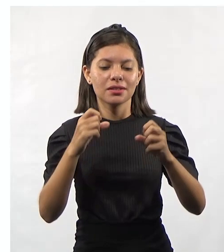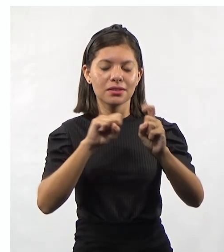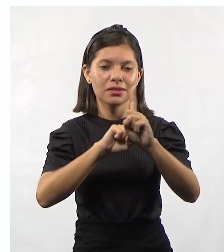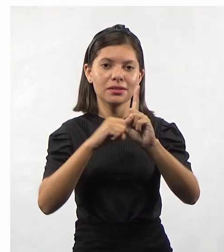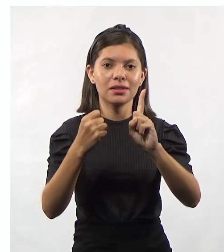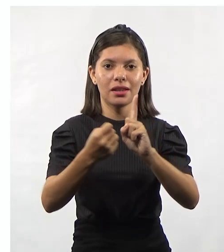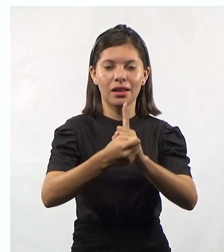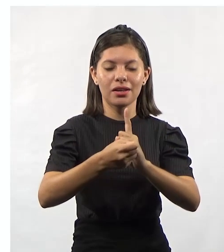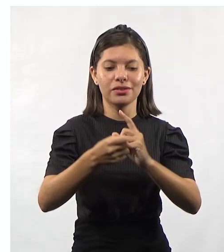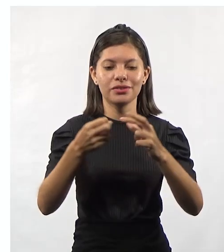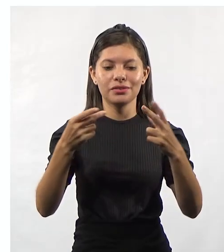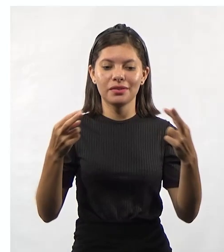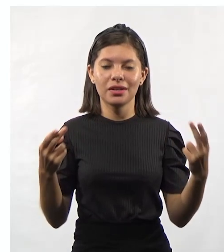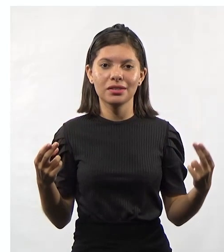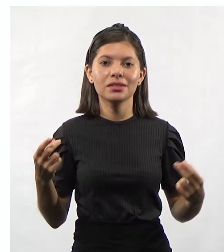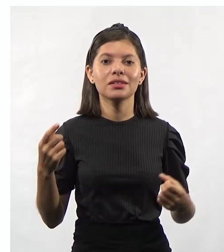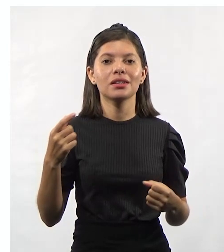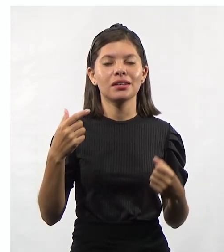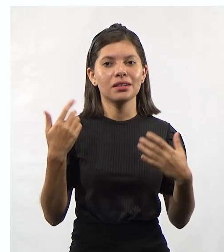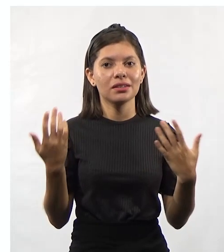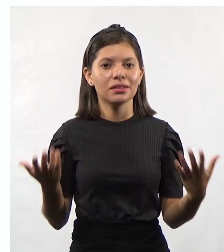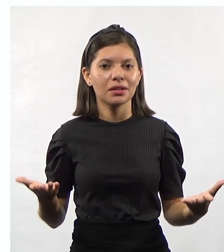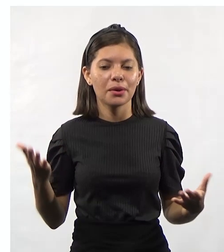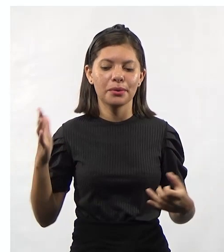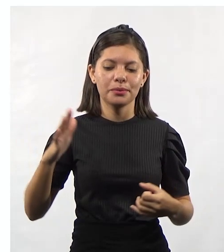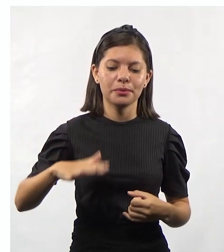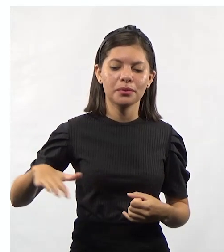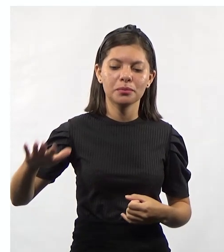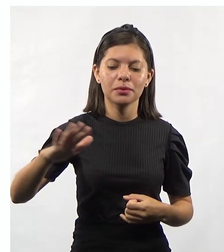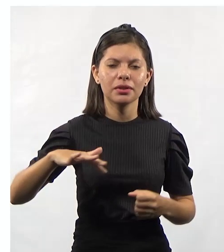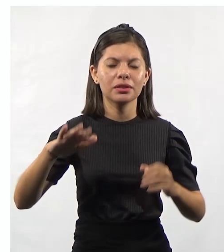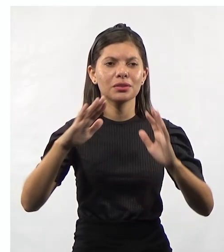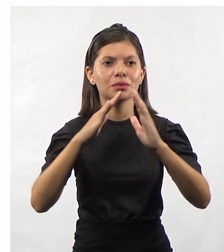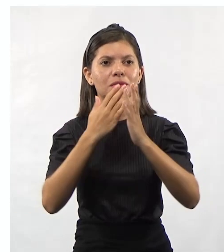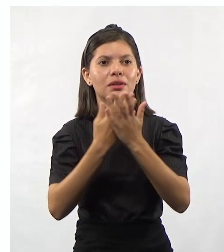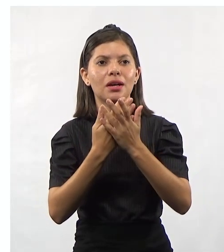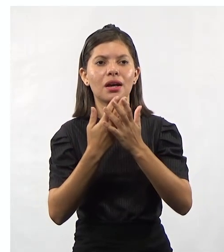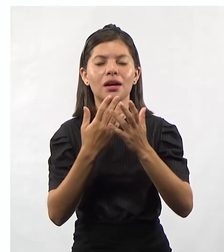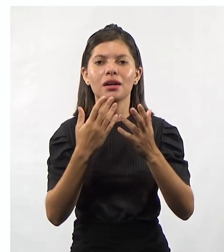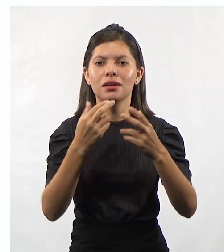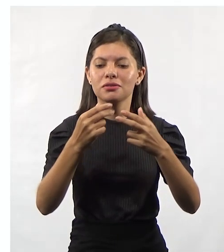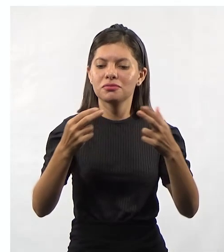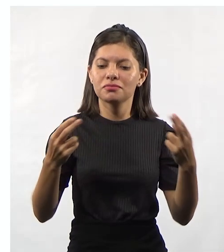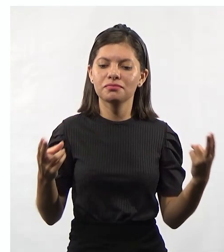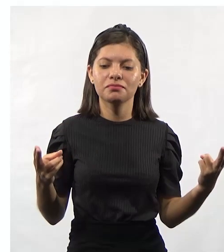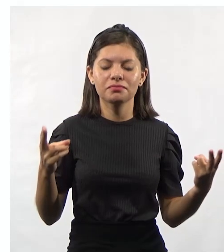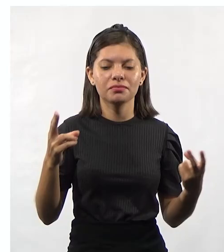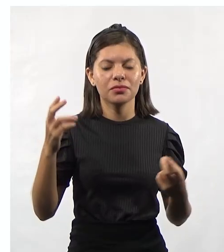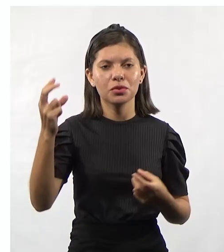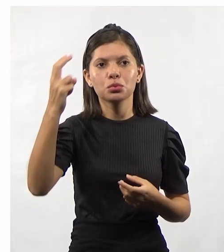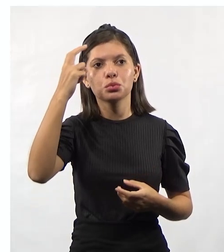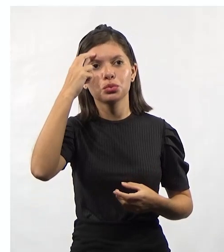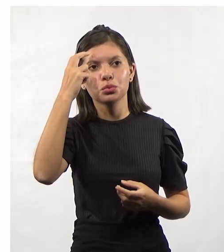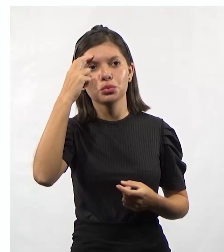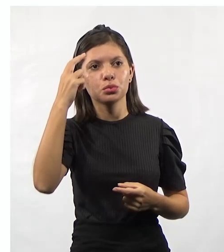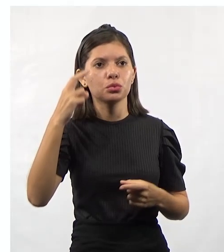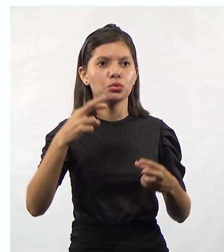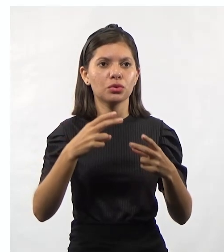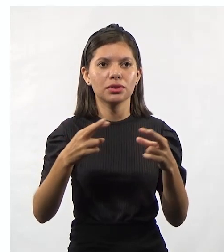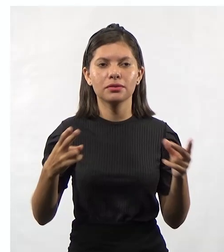ambiente escolar vai ser um ambiente diverso, né? Diverso em culturas, diverso em pessoas. E